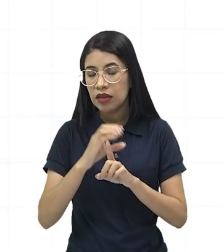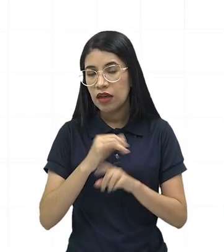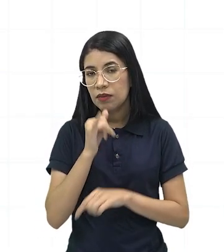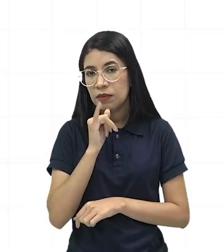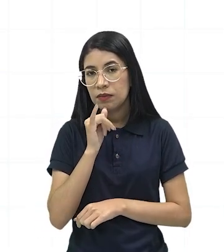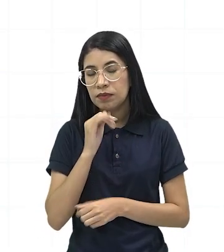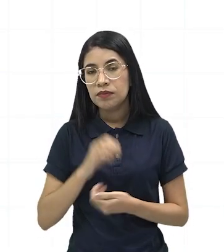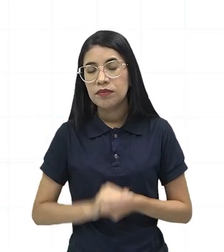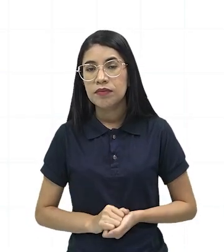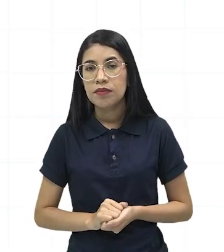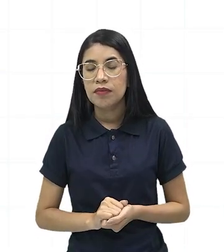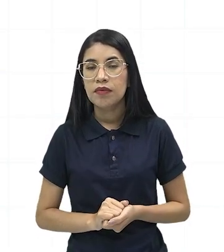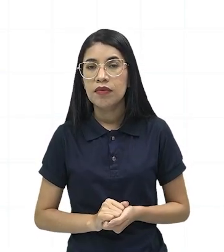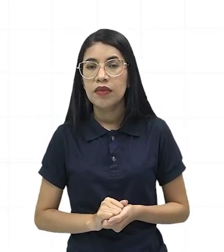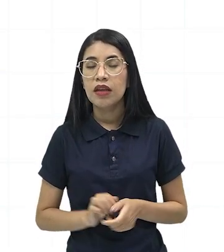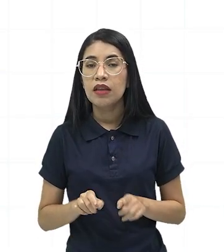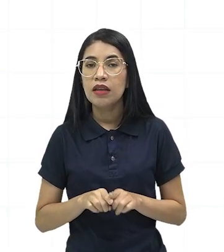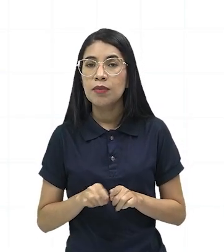também um tempo